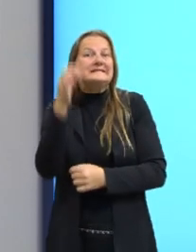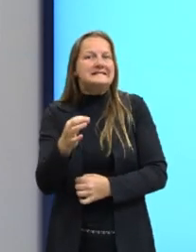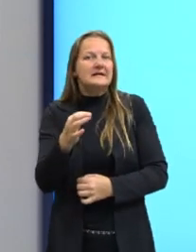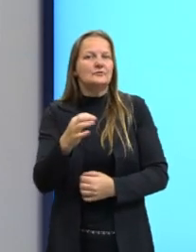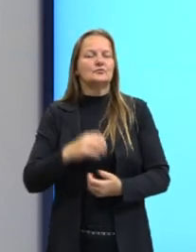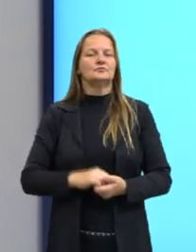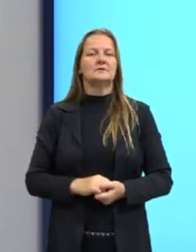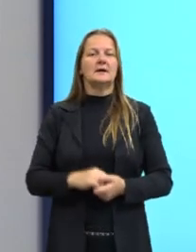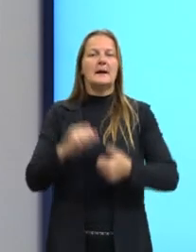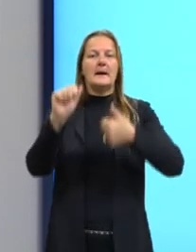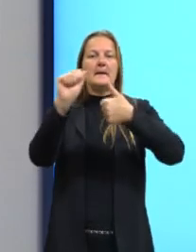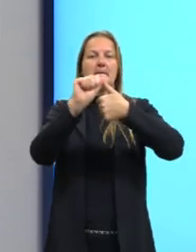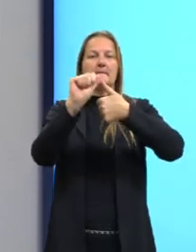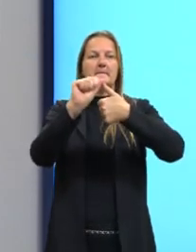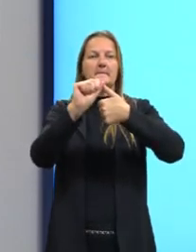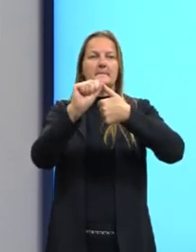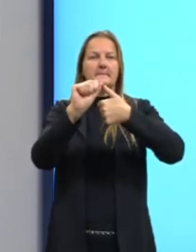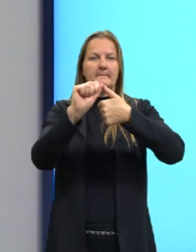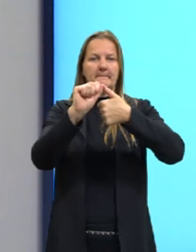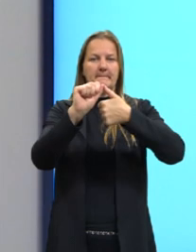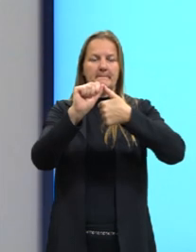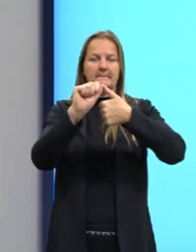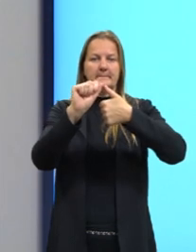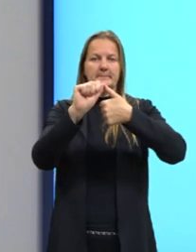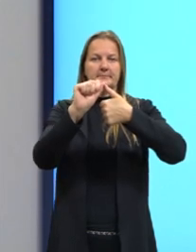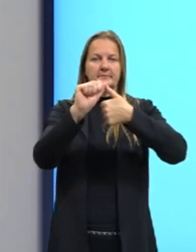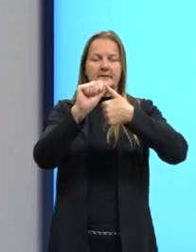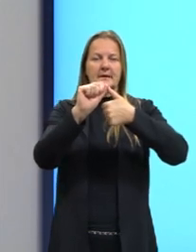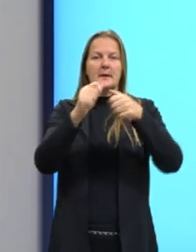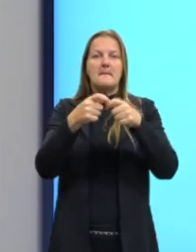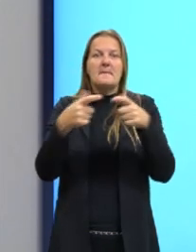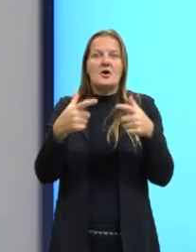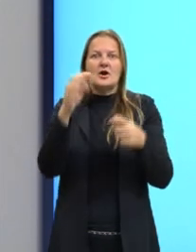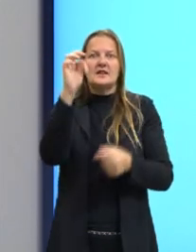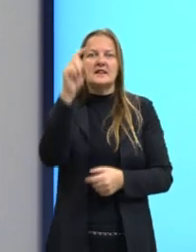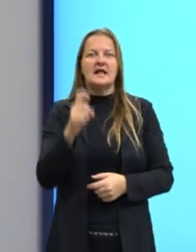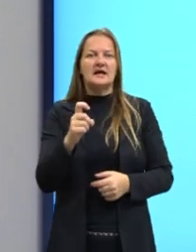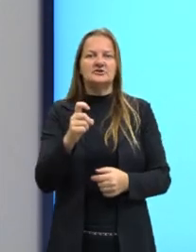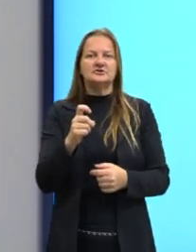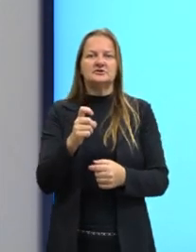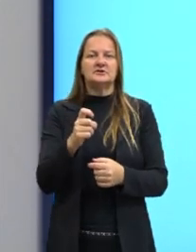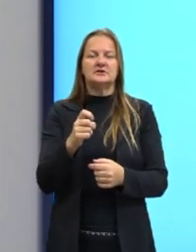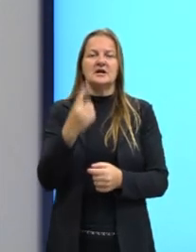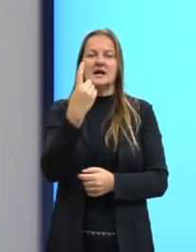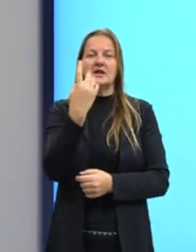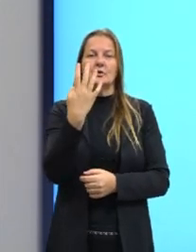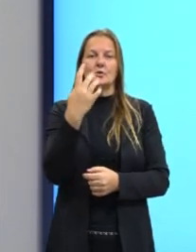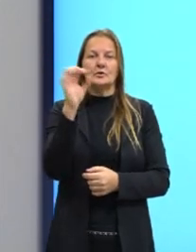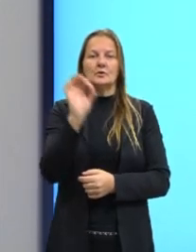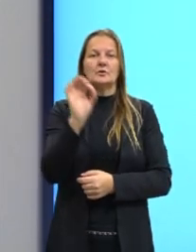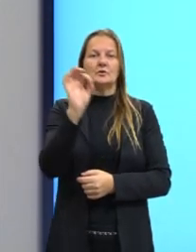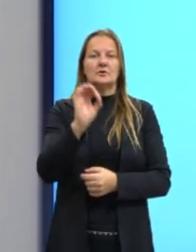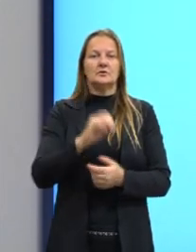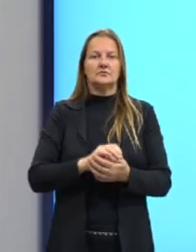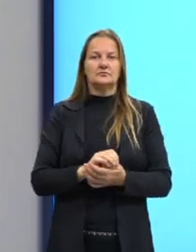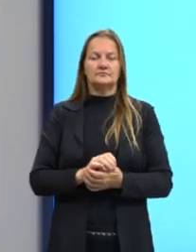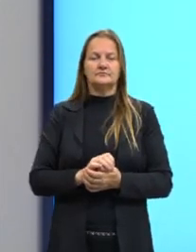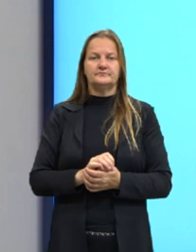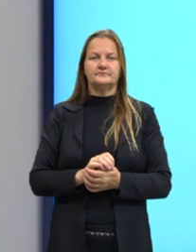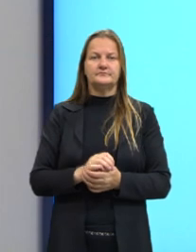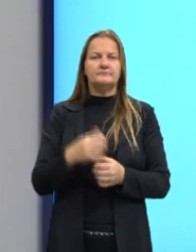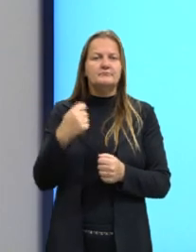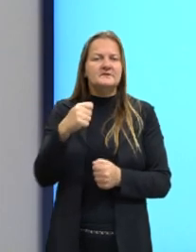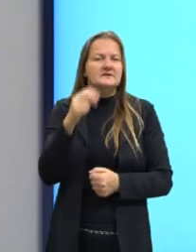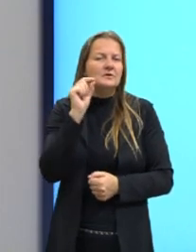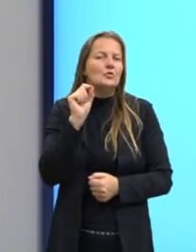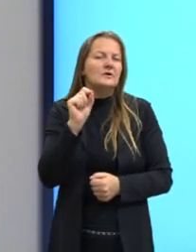a primeira afirmação então é a letra a a maior taxa de desemprego é de 14 por cento é então